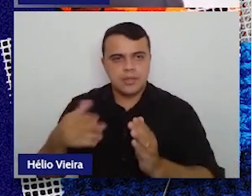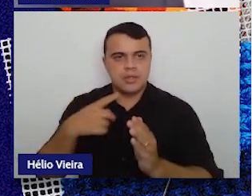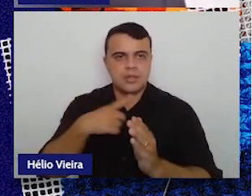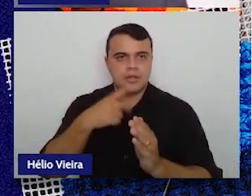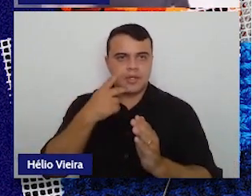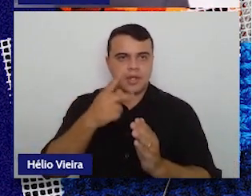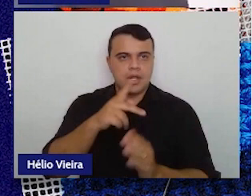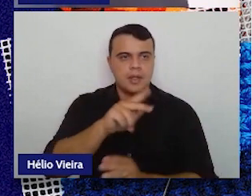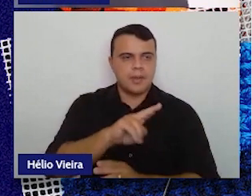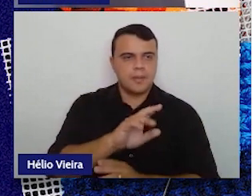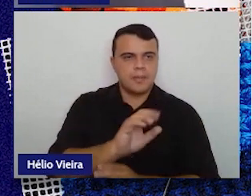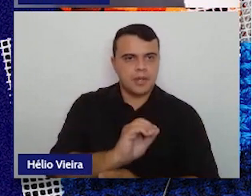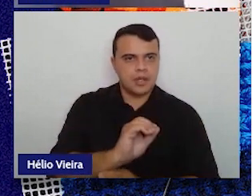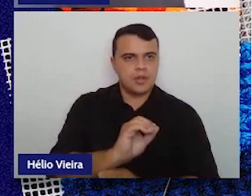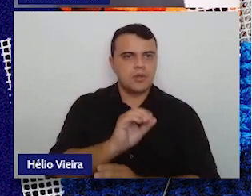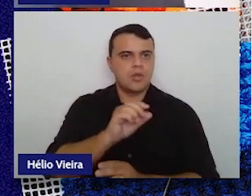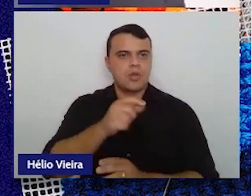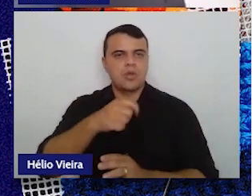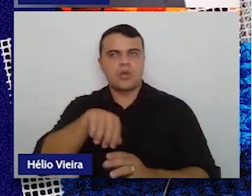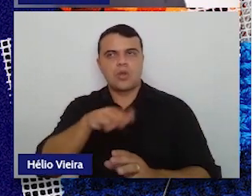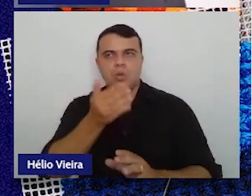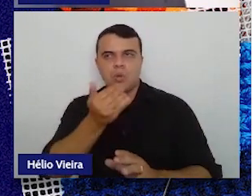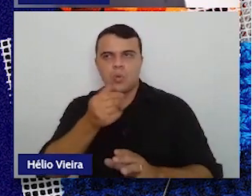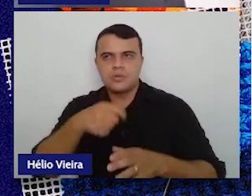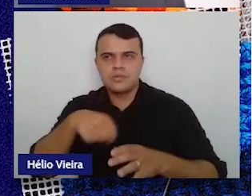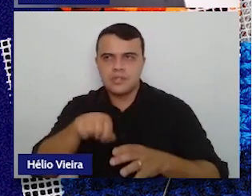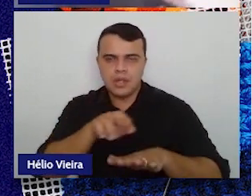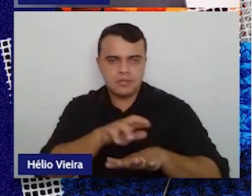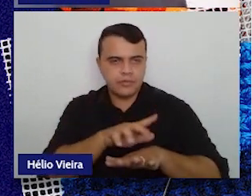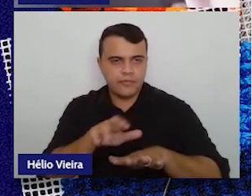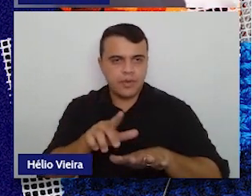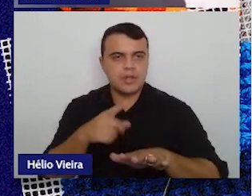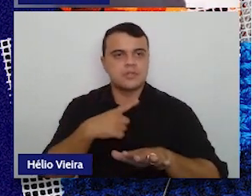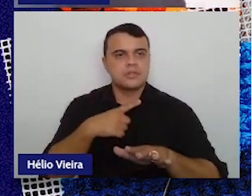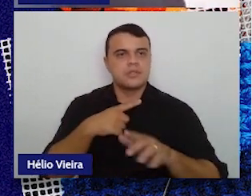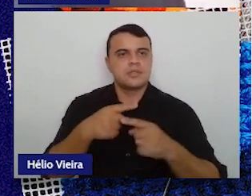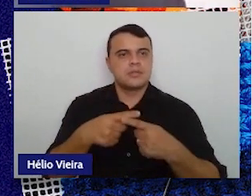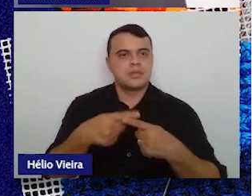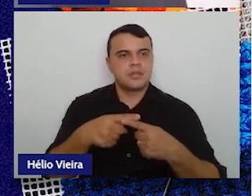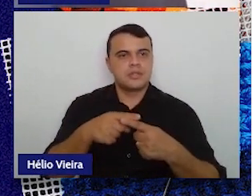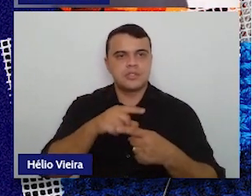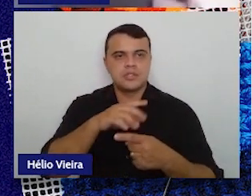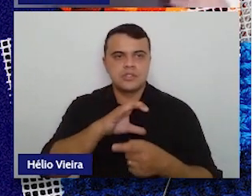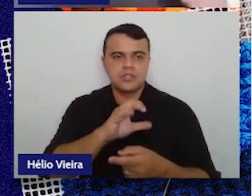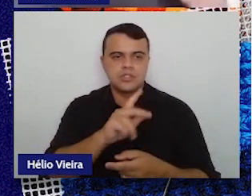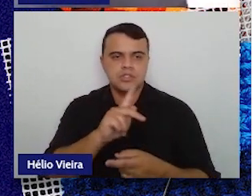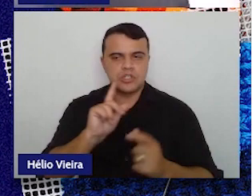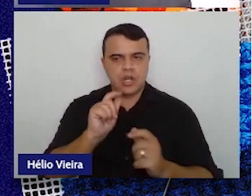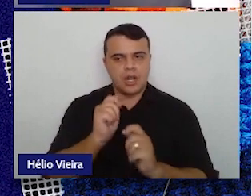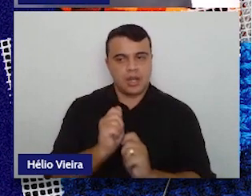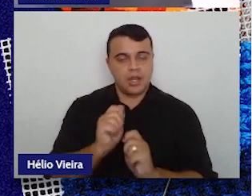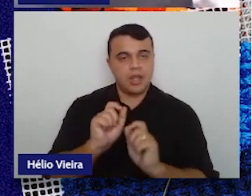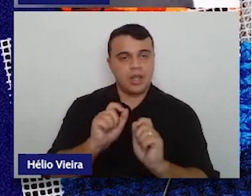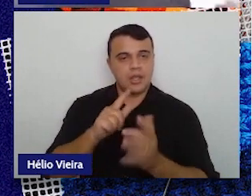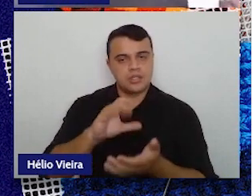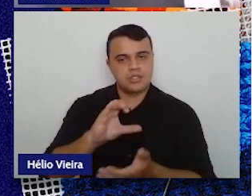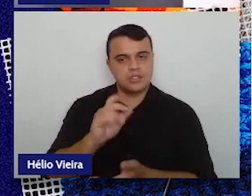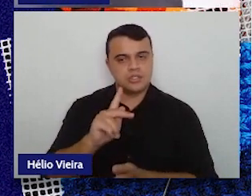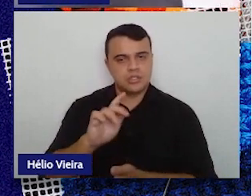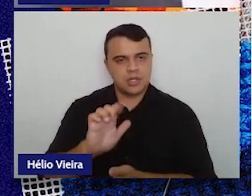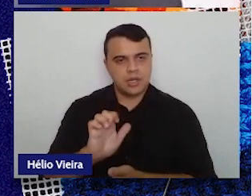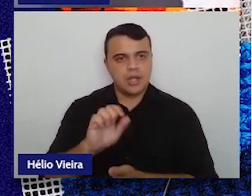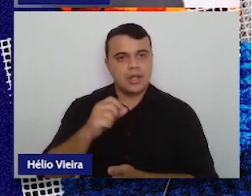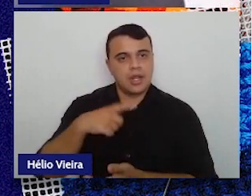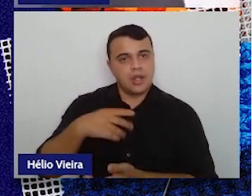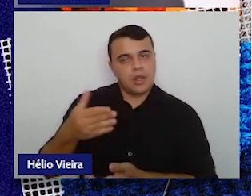pano de cozinha, a um barrado de um chale. Mas, hoje em dia, o macramê ele tem